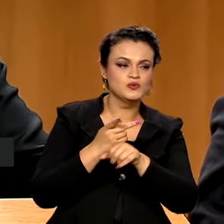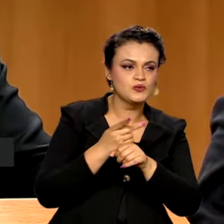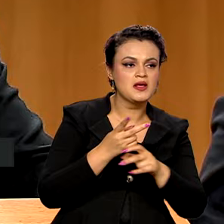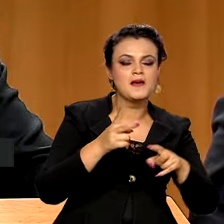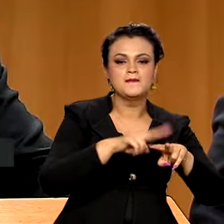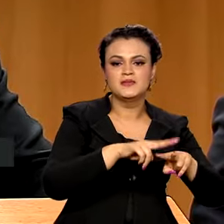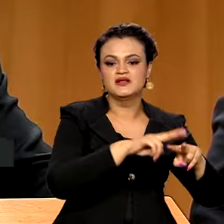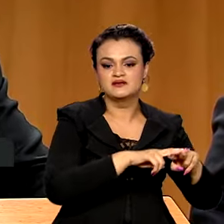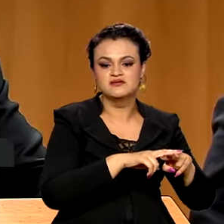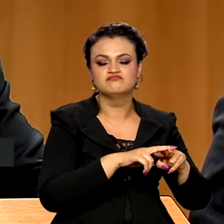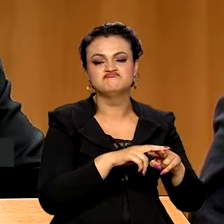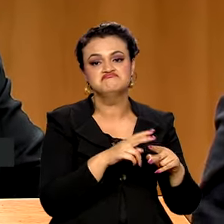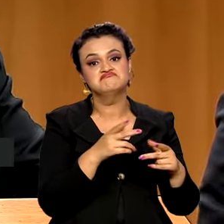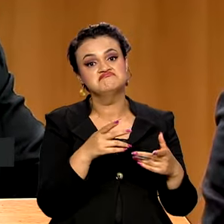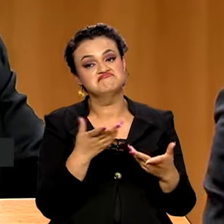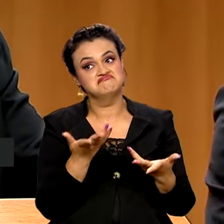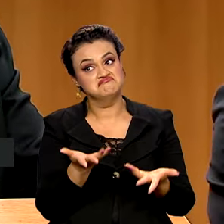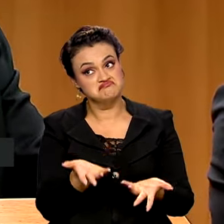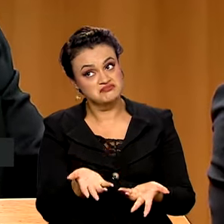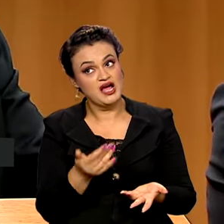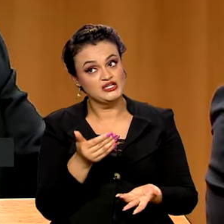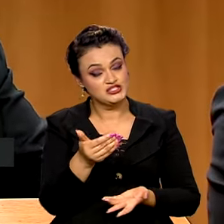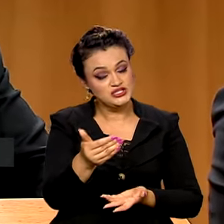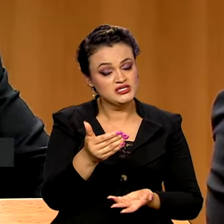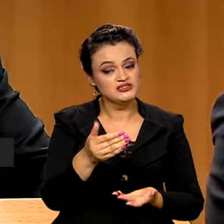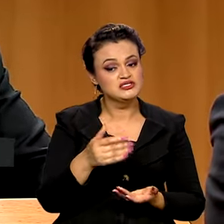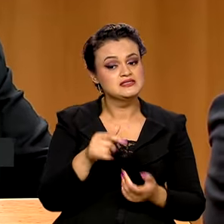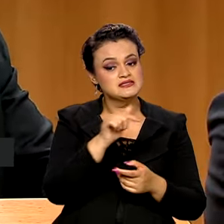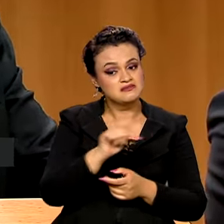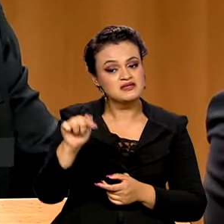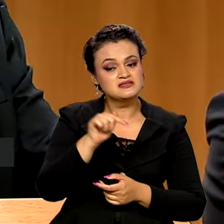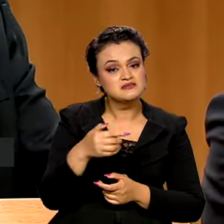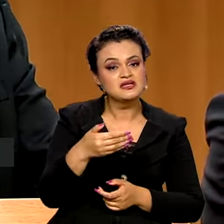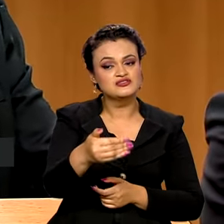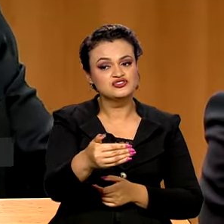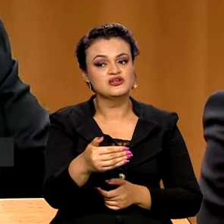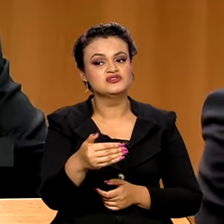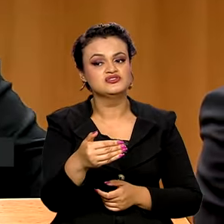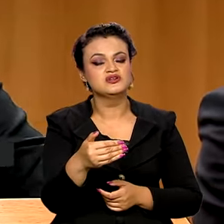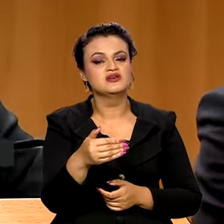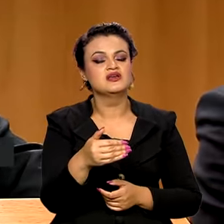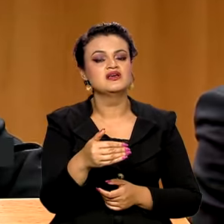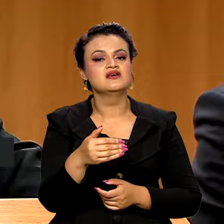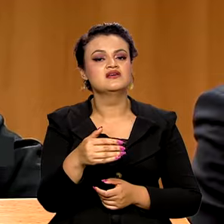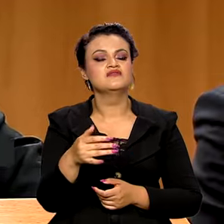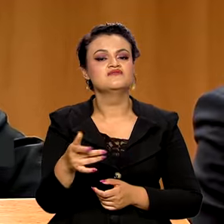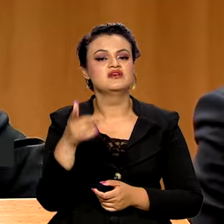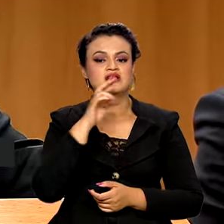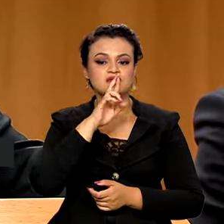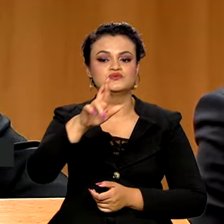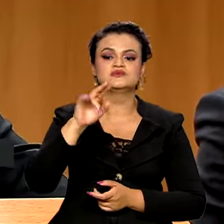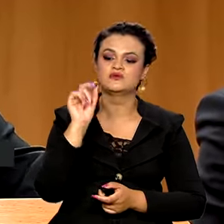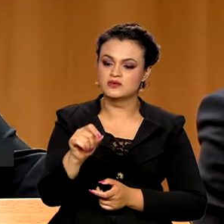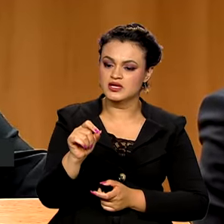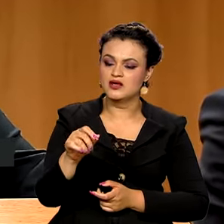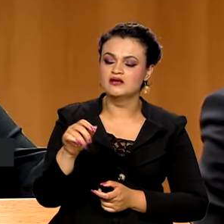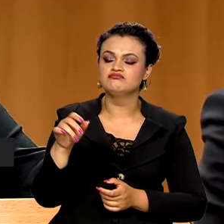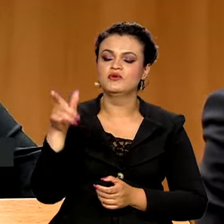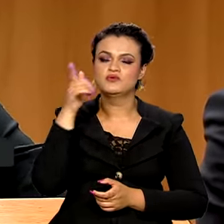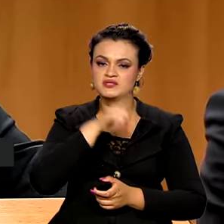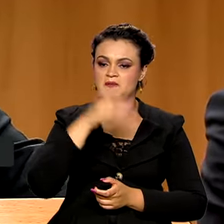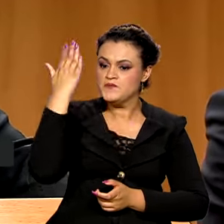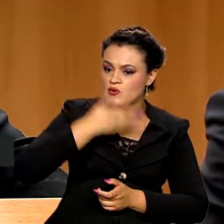ela provavelmente, ao longo das próximas semanas, resultará na produção de